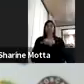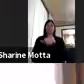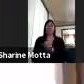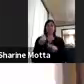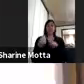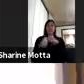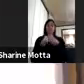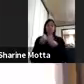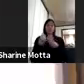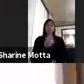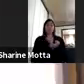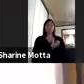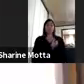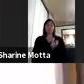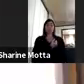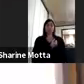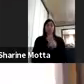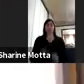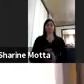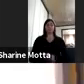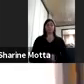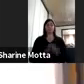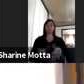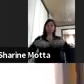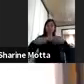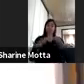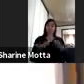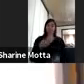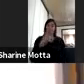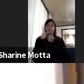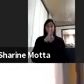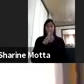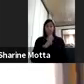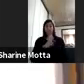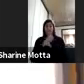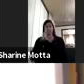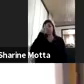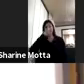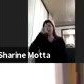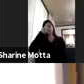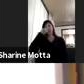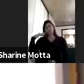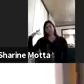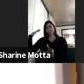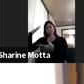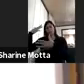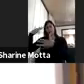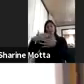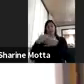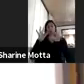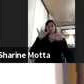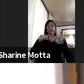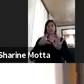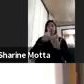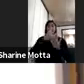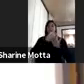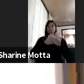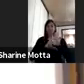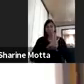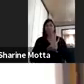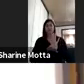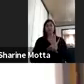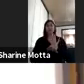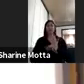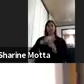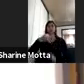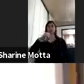escandalize. O Brasil tem uma história muito bonita. No final da década de 90, né, do século passado, o Brasil